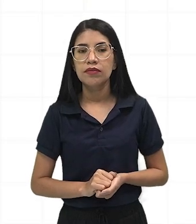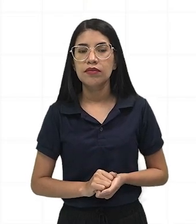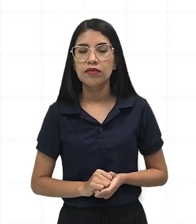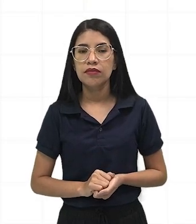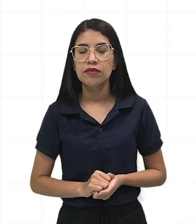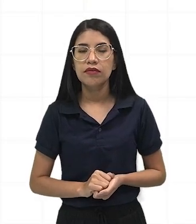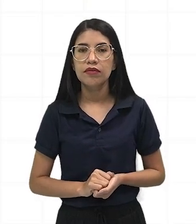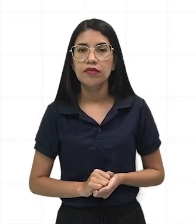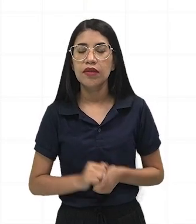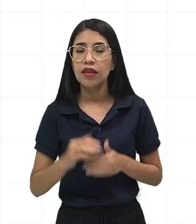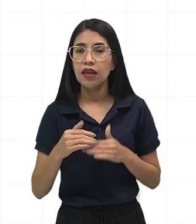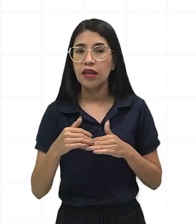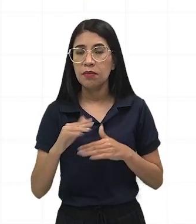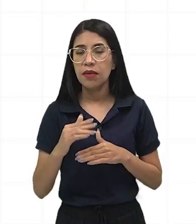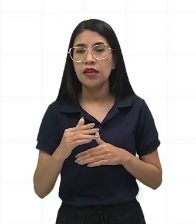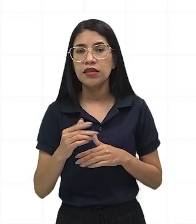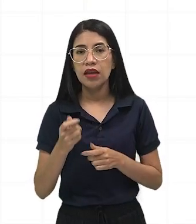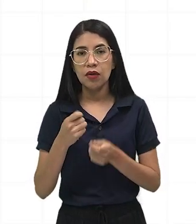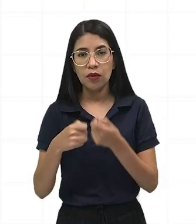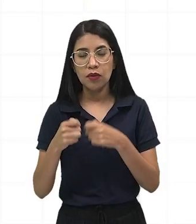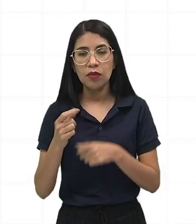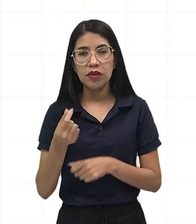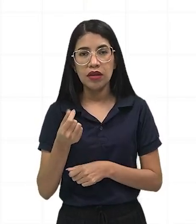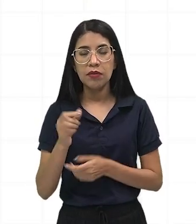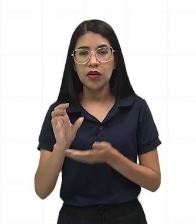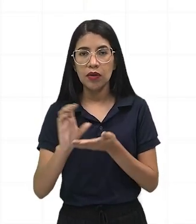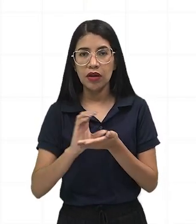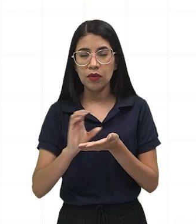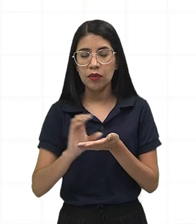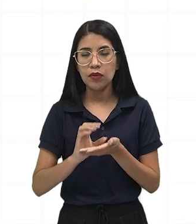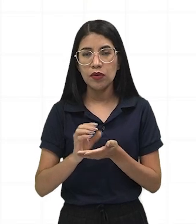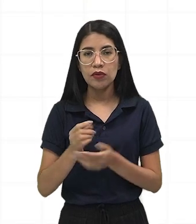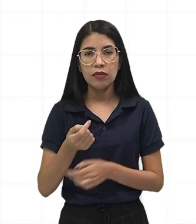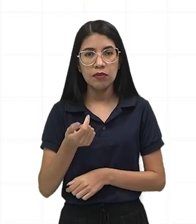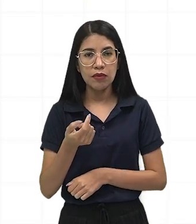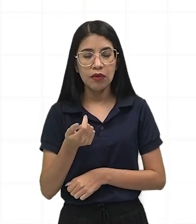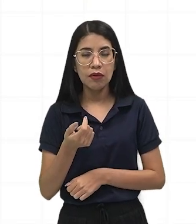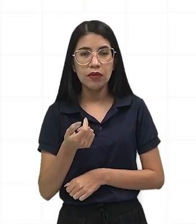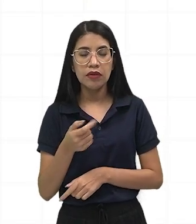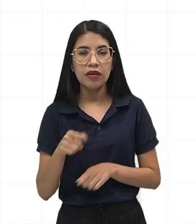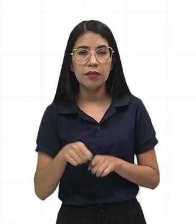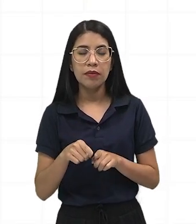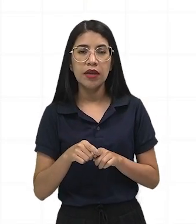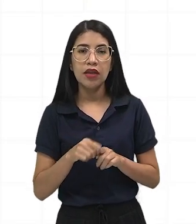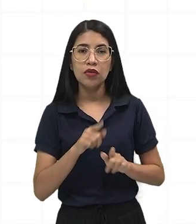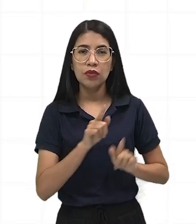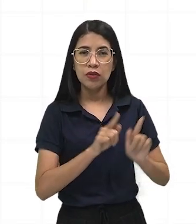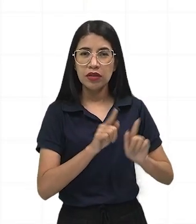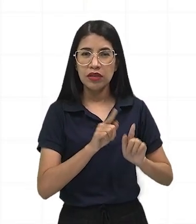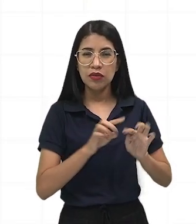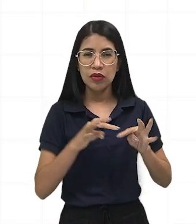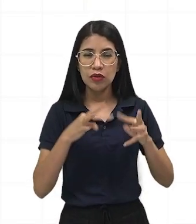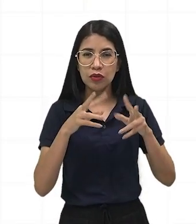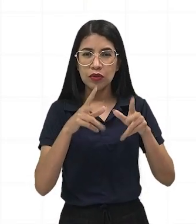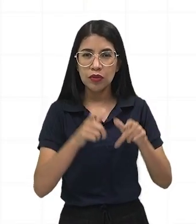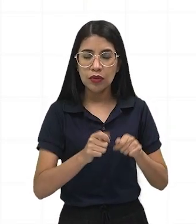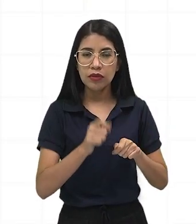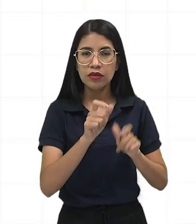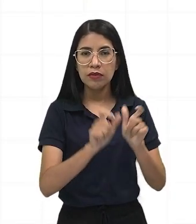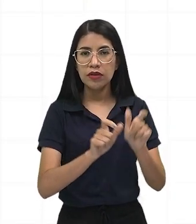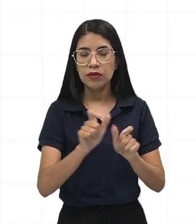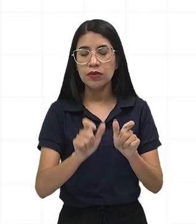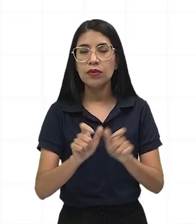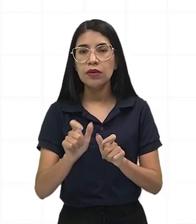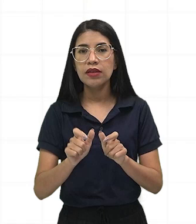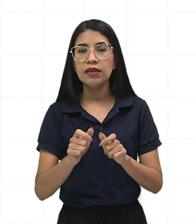Geralmente, mais econômica, porque nós já saímos do censo, que pega toda a população, você tem que fazer com toda a